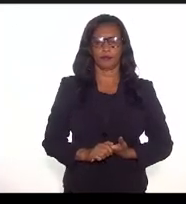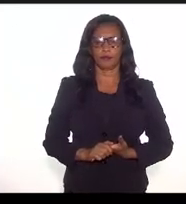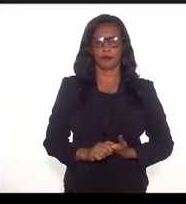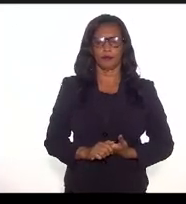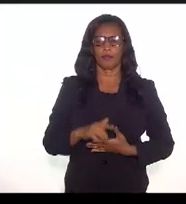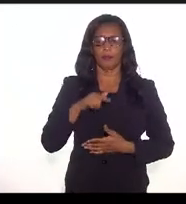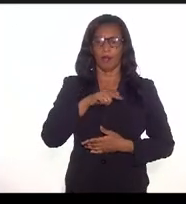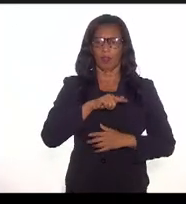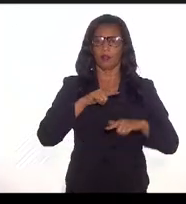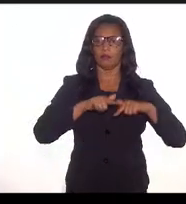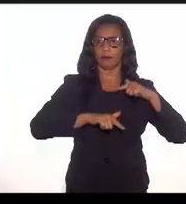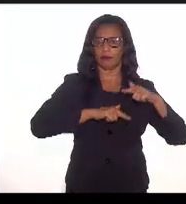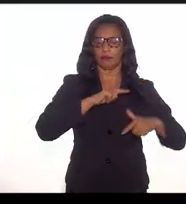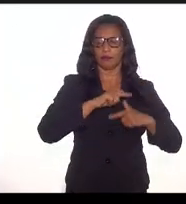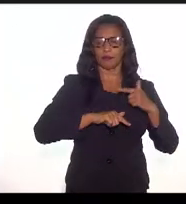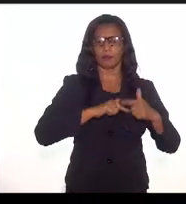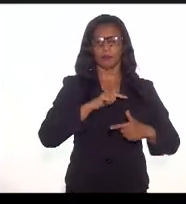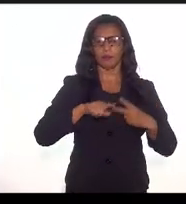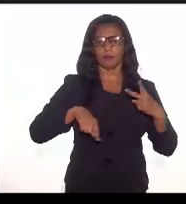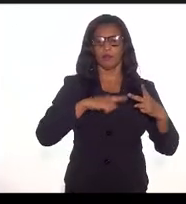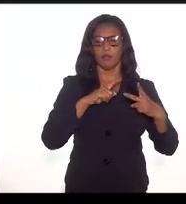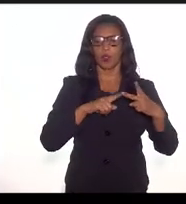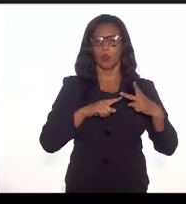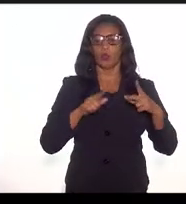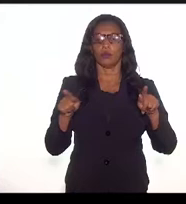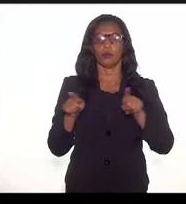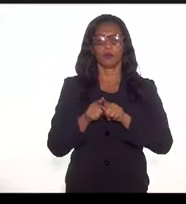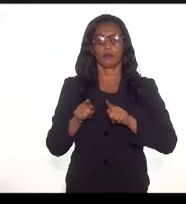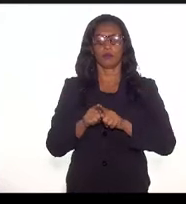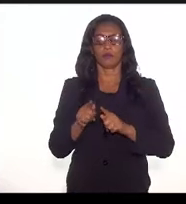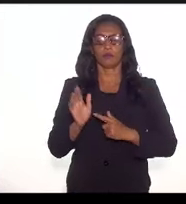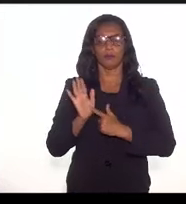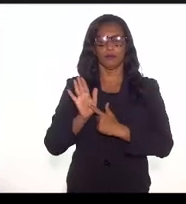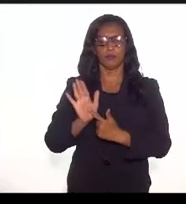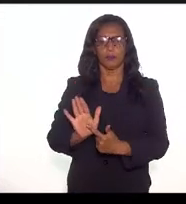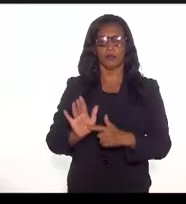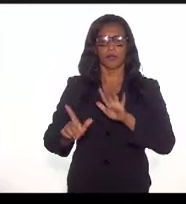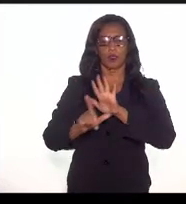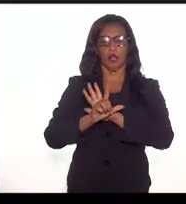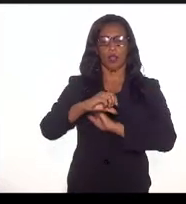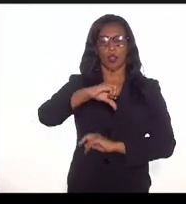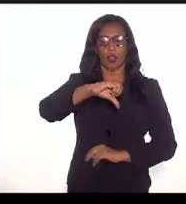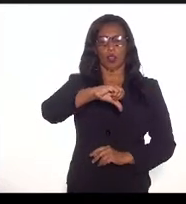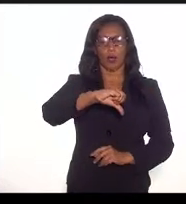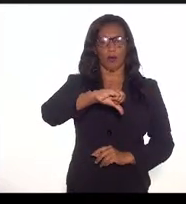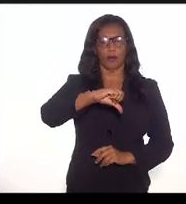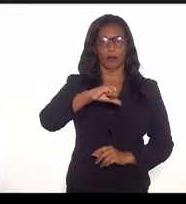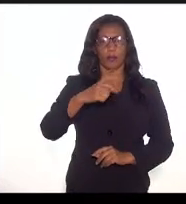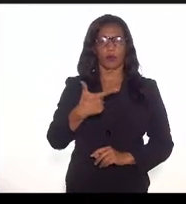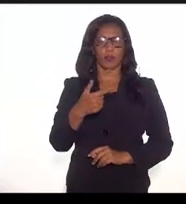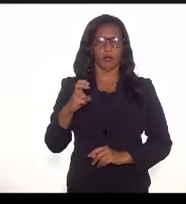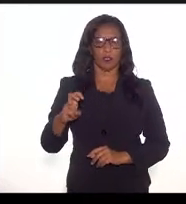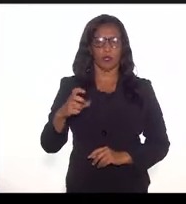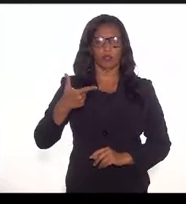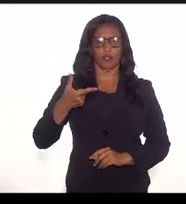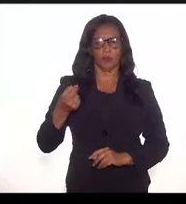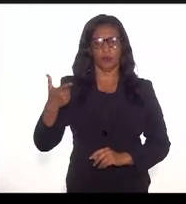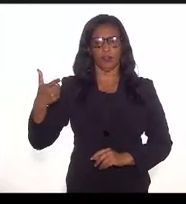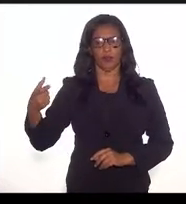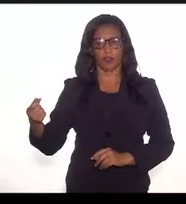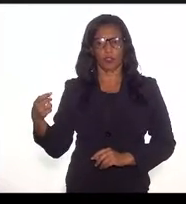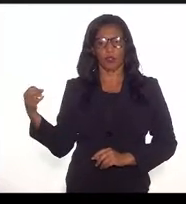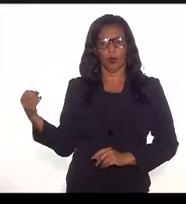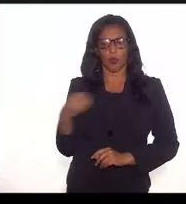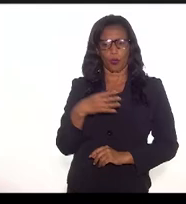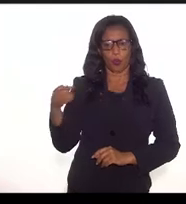a esse tratamento. E o outro ponto que eu gostaria de destacar, a Lei 9.025 de 2020, que é o novo